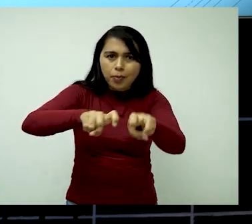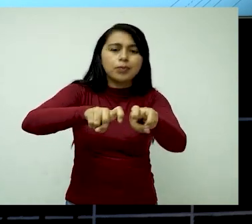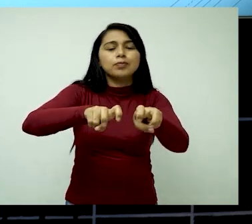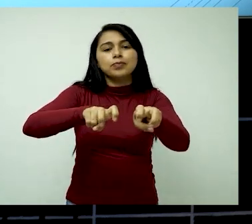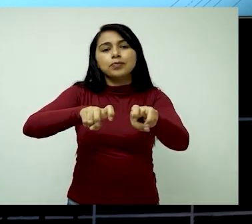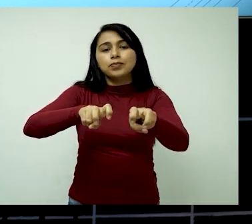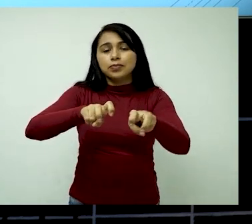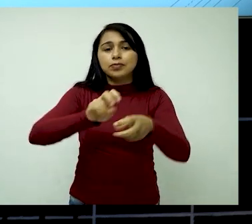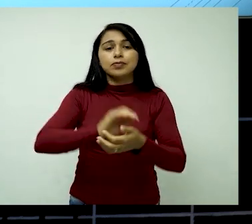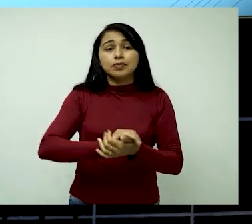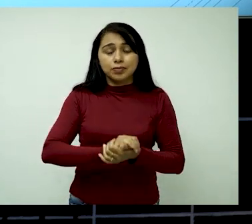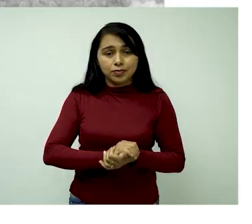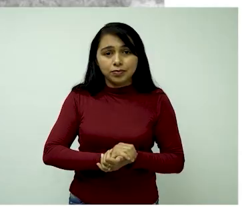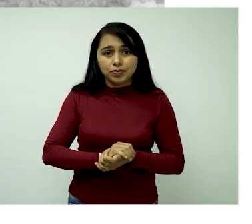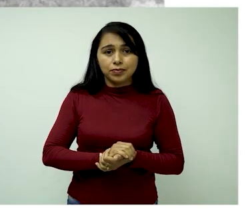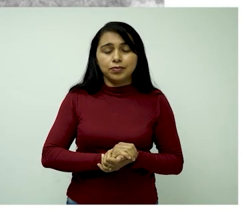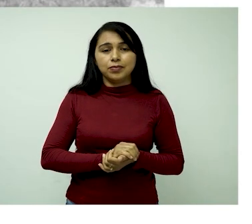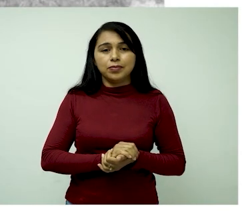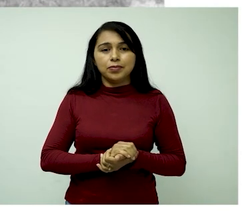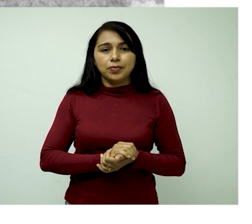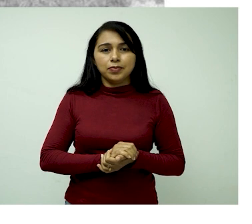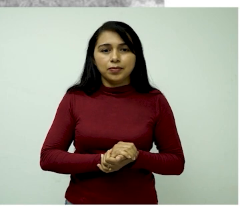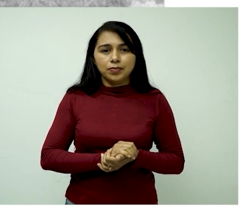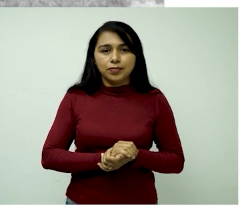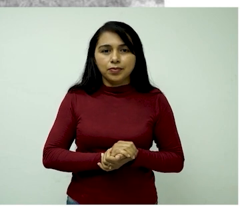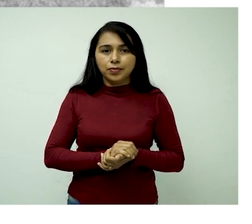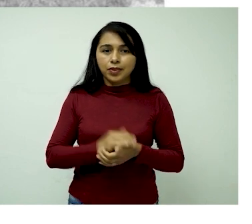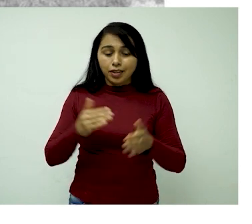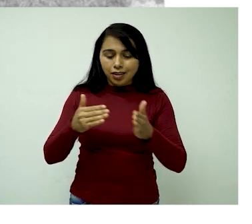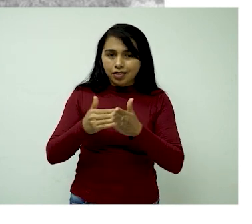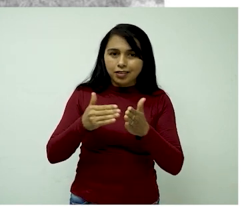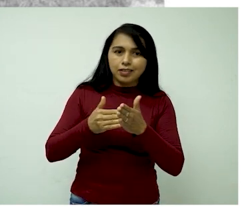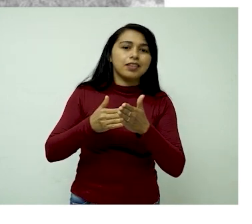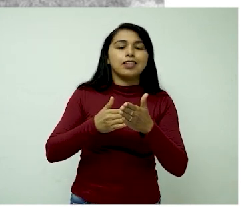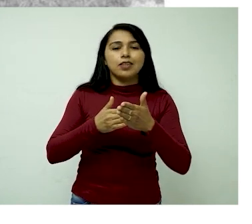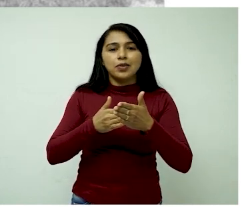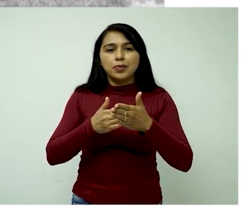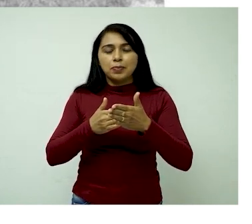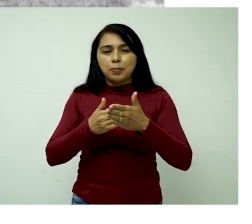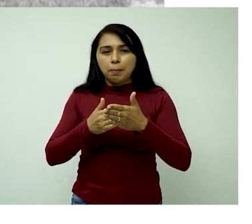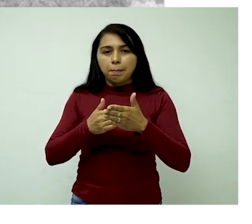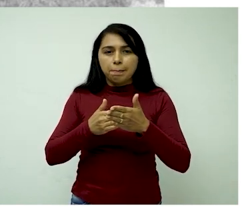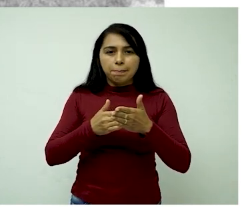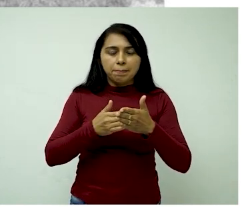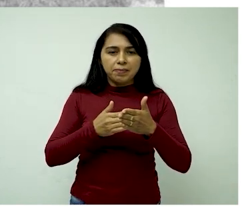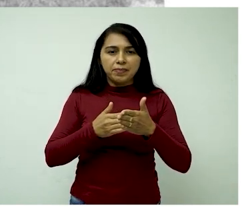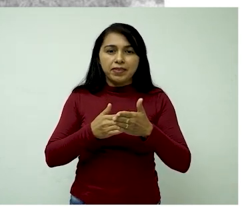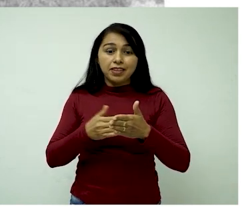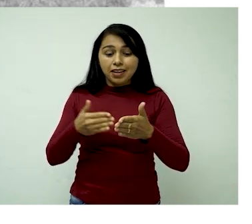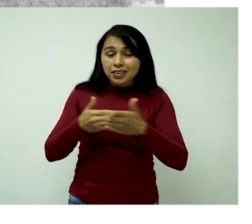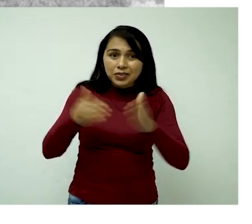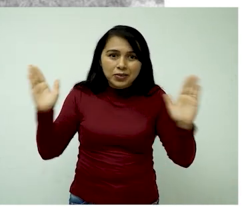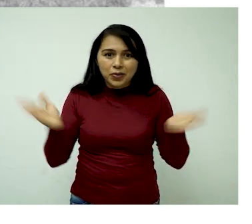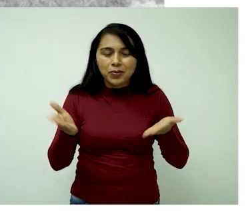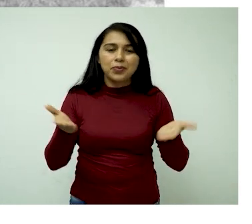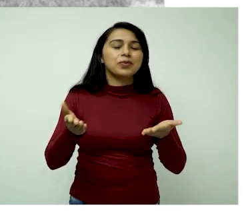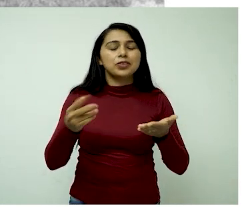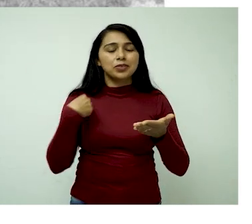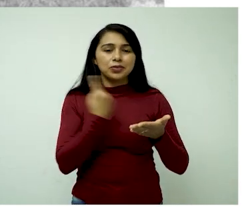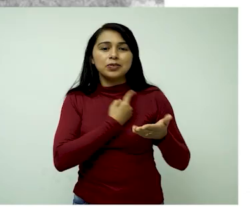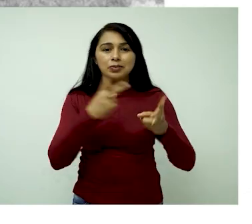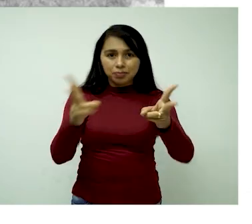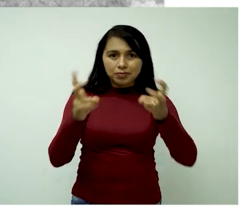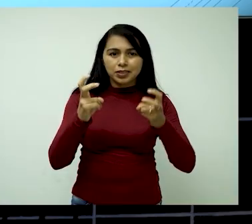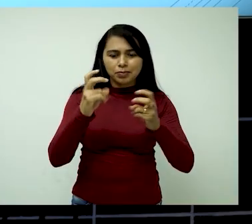colocado ali pelos nossos antepassados, até a entrada, a chegada dos dias atuais. A gente vai perceber